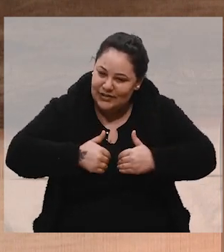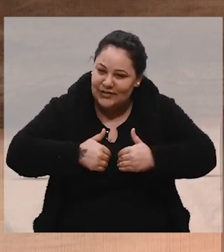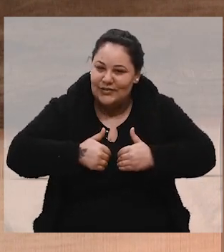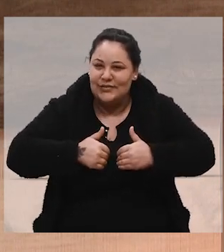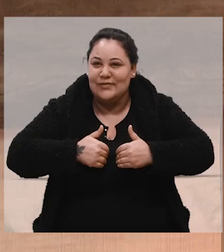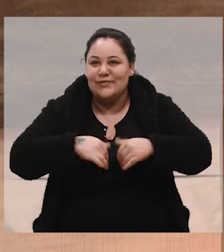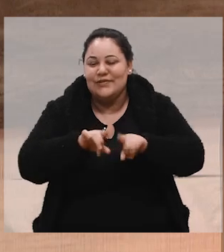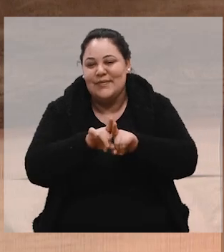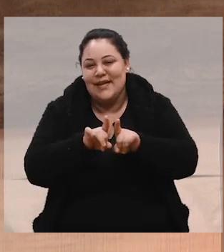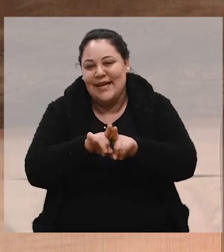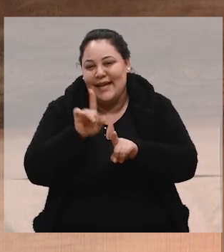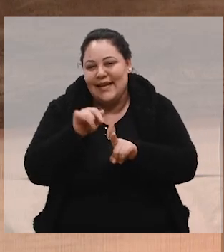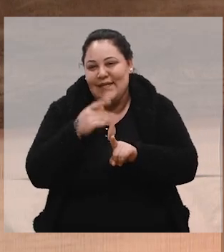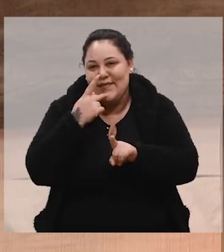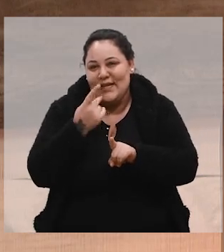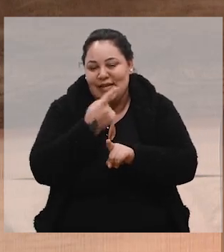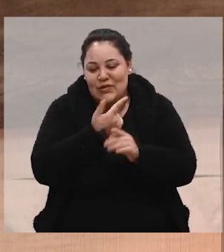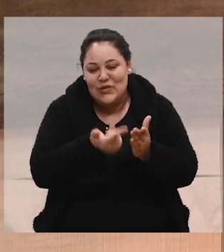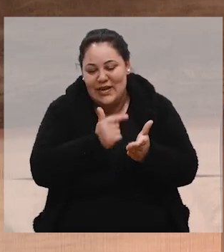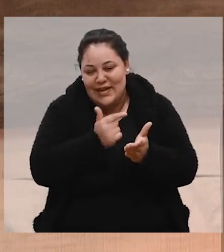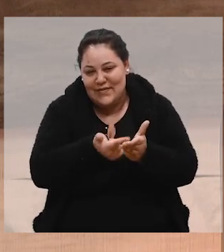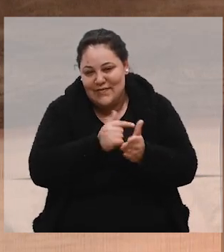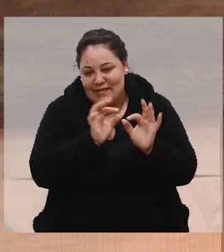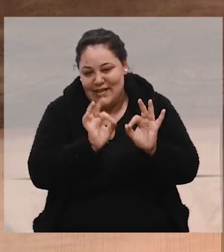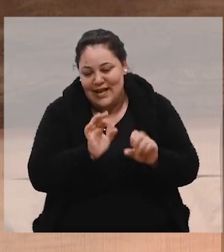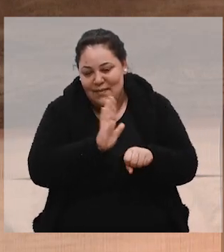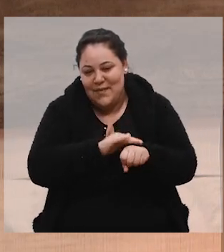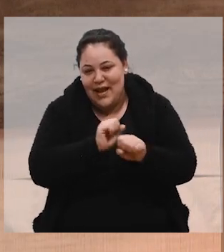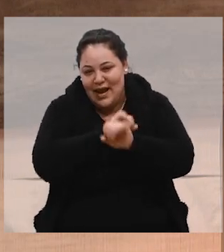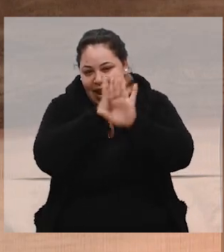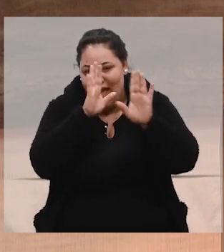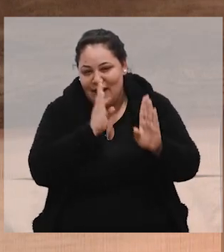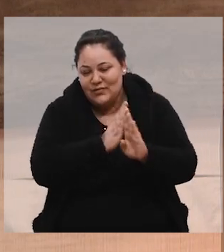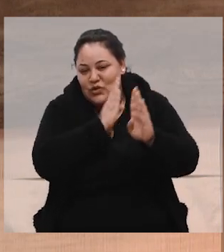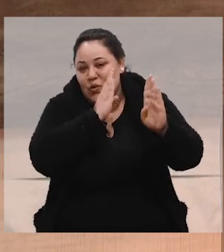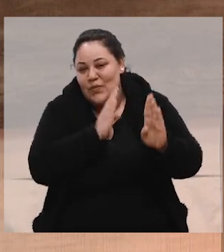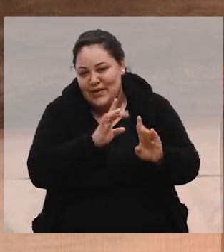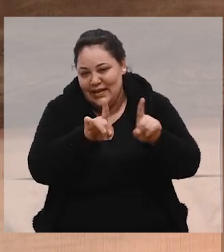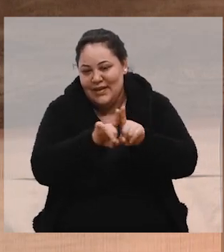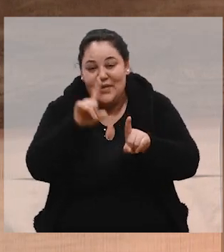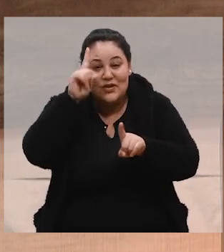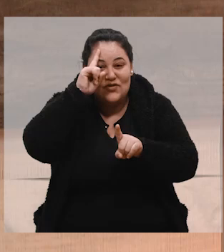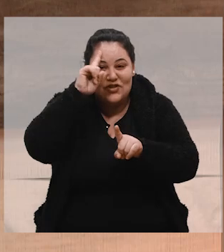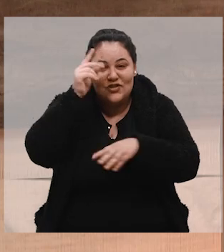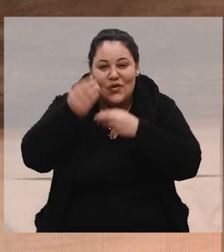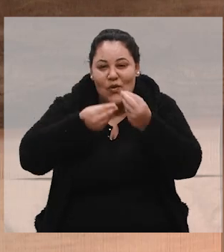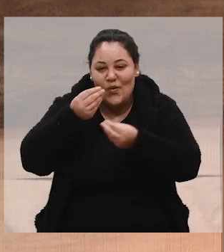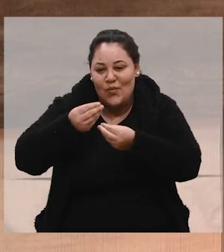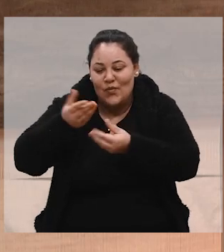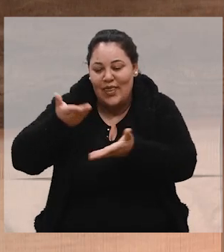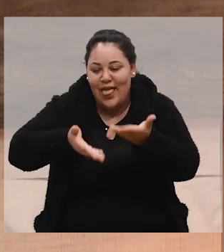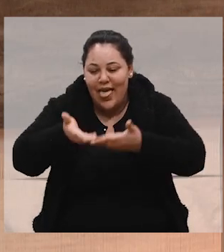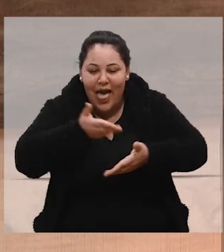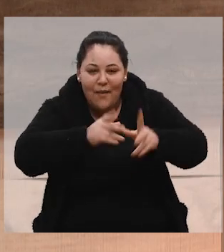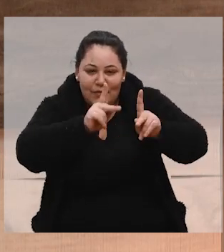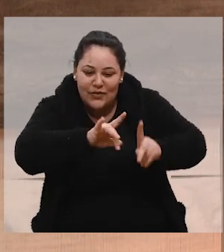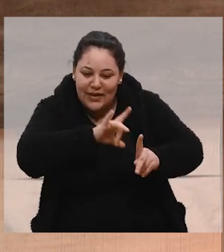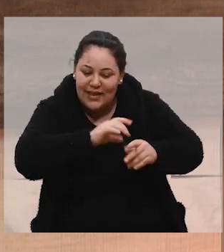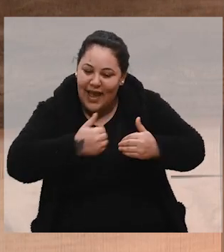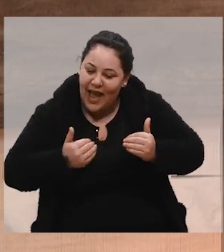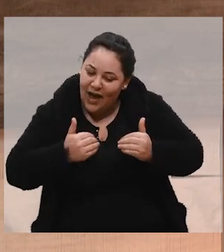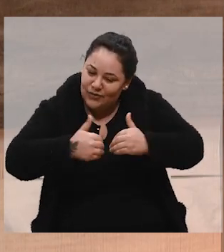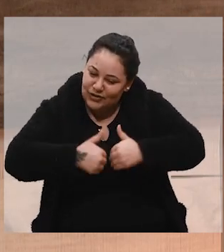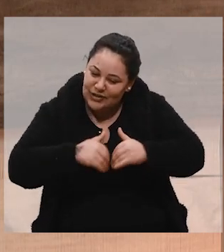de vista da ilustração, quanto aqui nesse livro também, que especifica um pouco mais diagnóstico e rotina para pessoas com